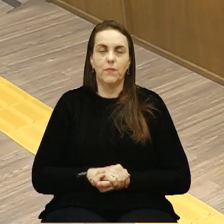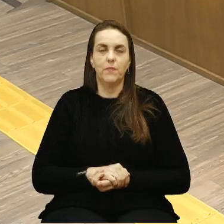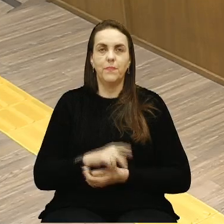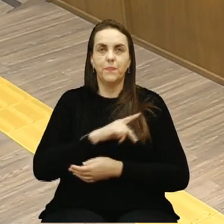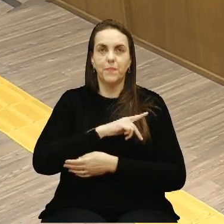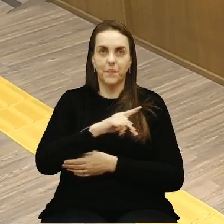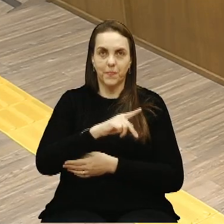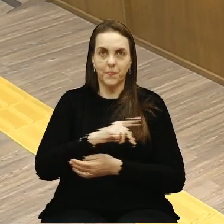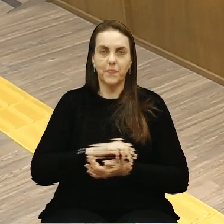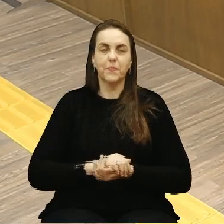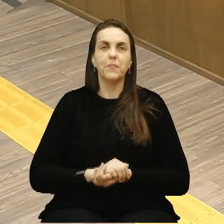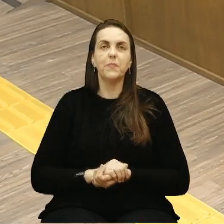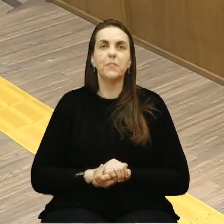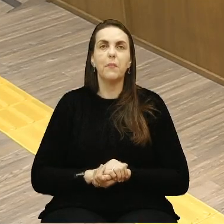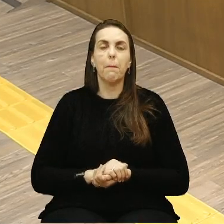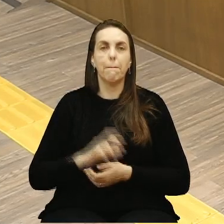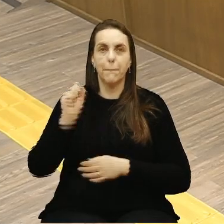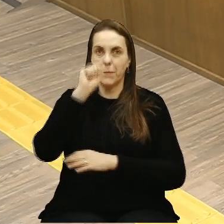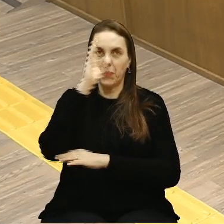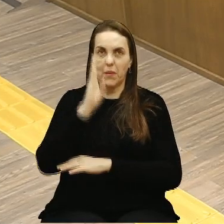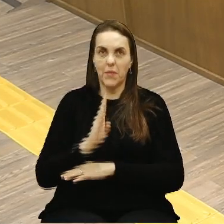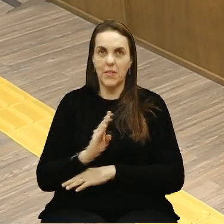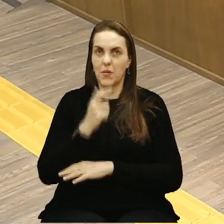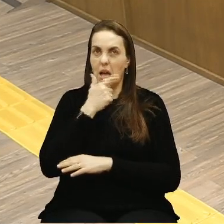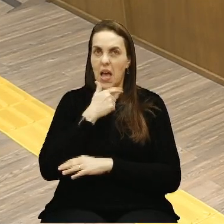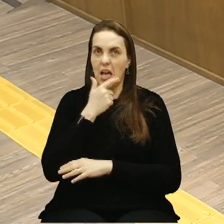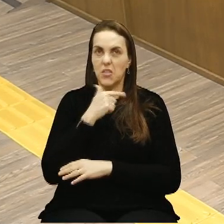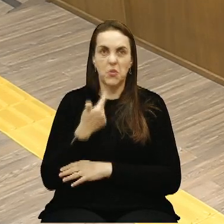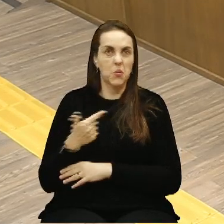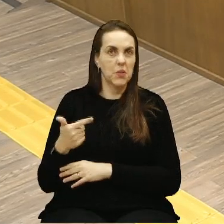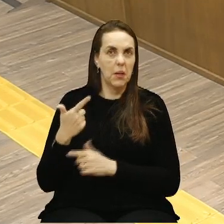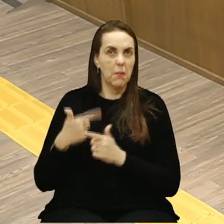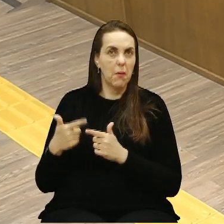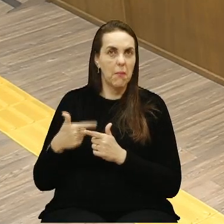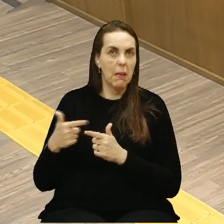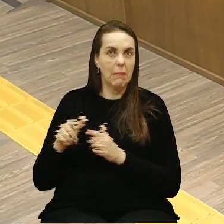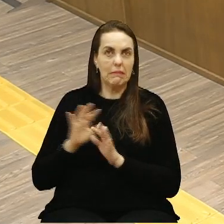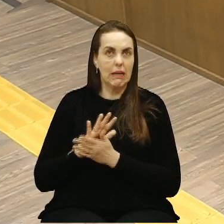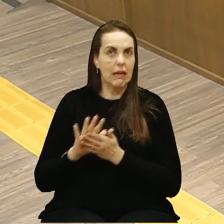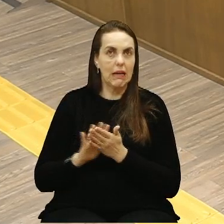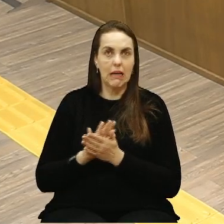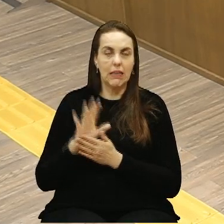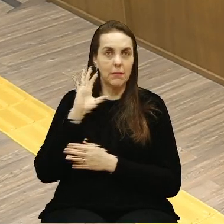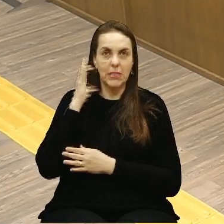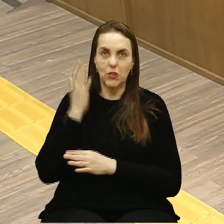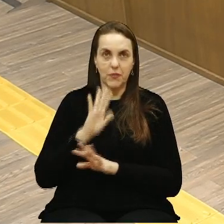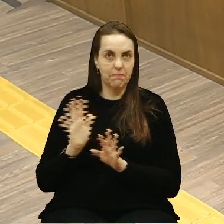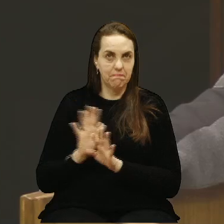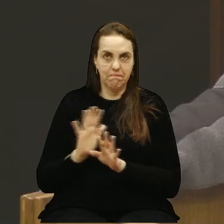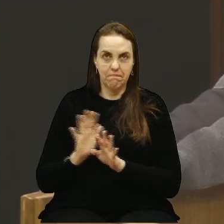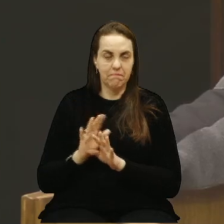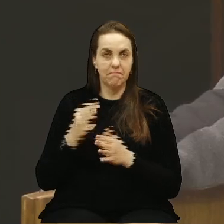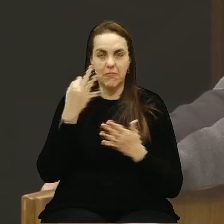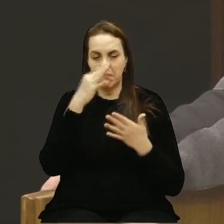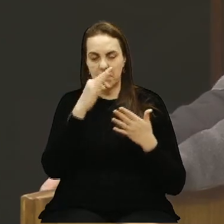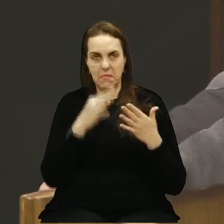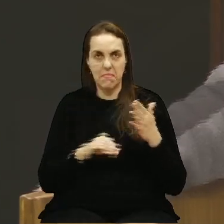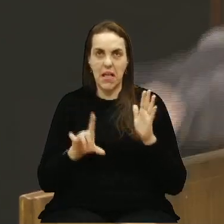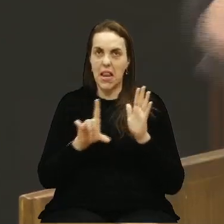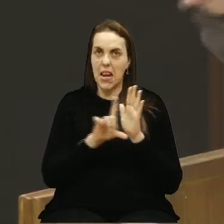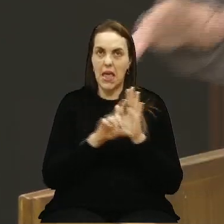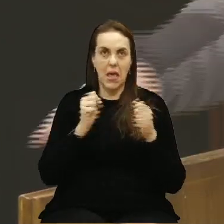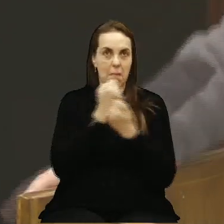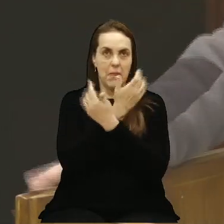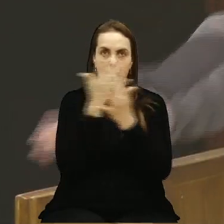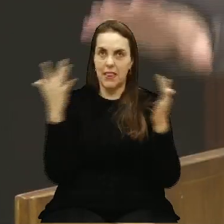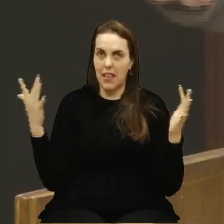Presidente, no Brasil, acho que a gente não tem nenhum outro problema para ser resolvido. Não precisamos revisar a legislação ambiental, não